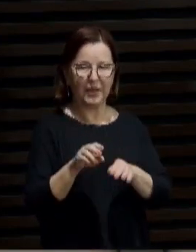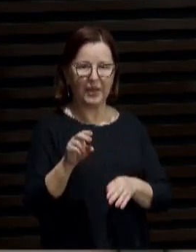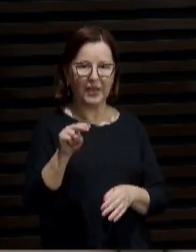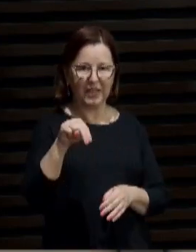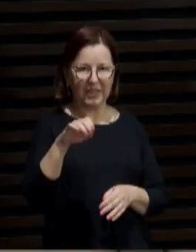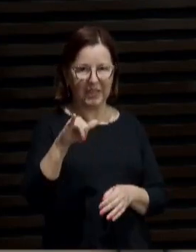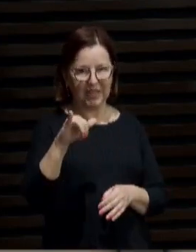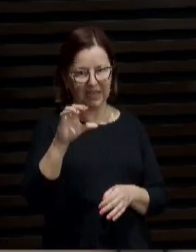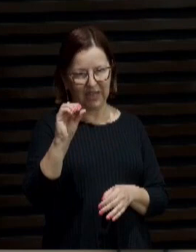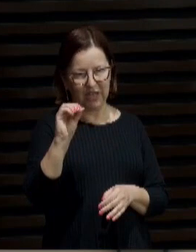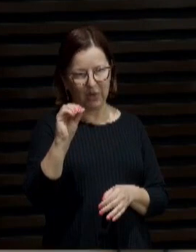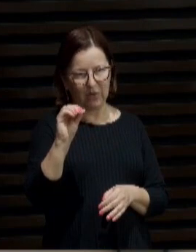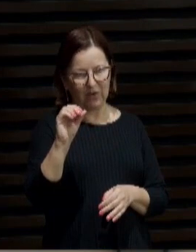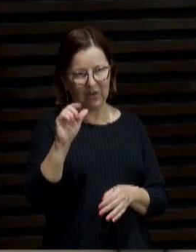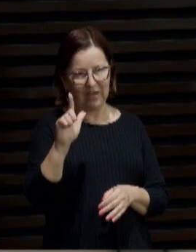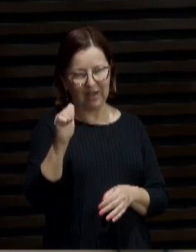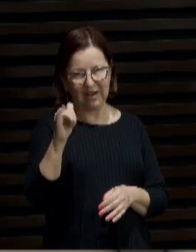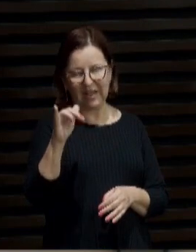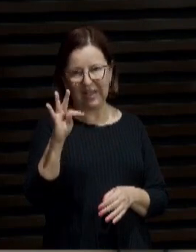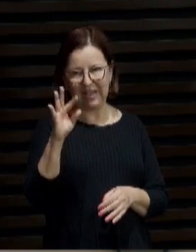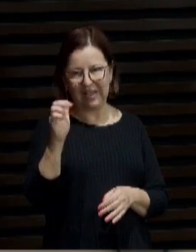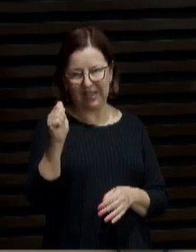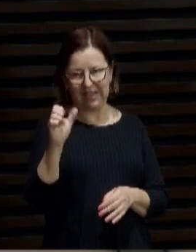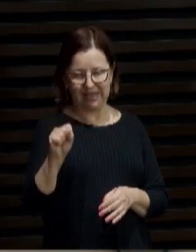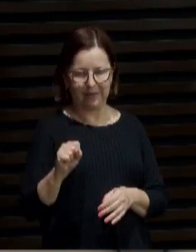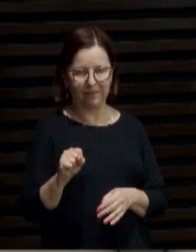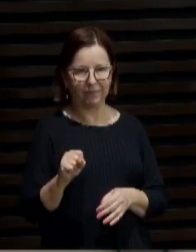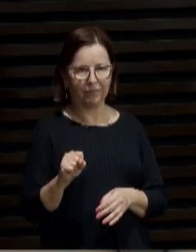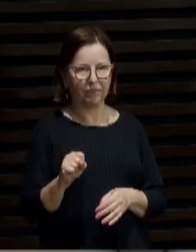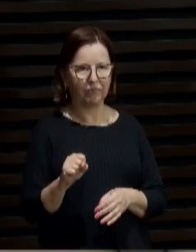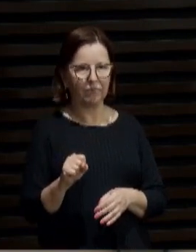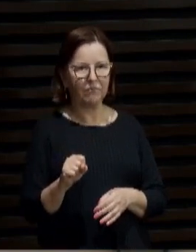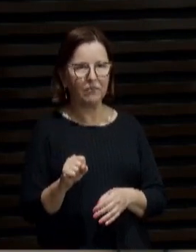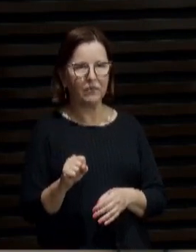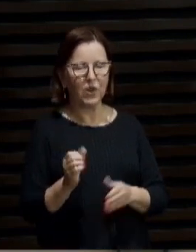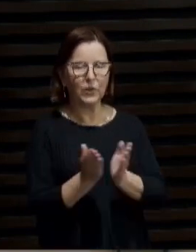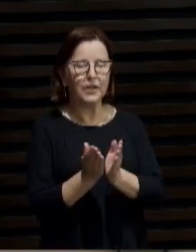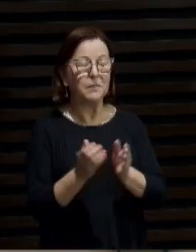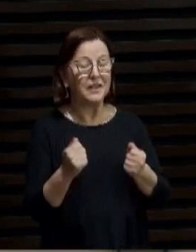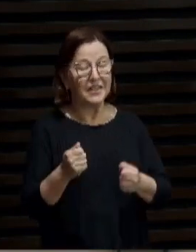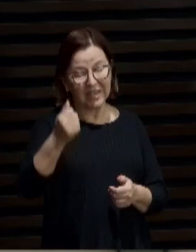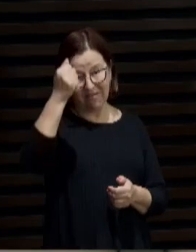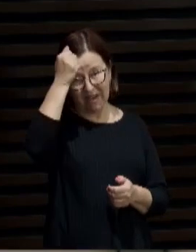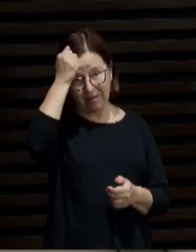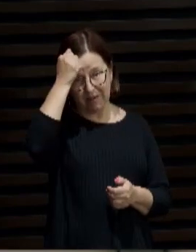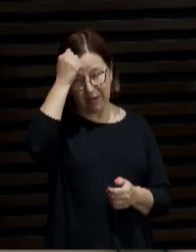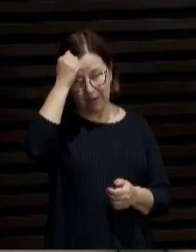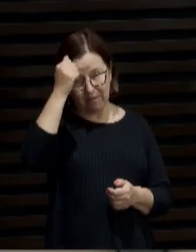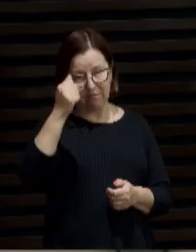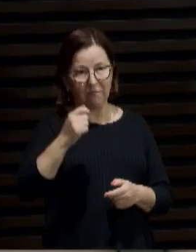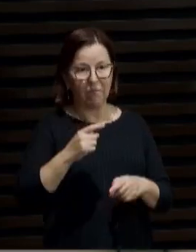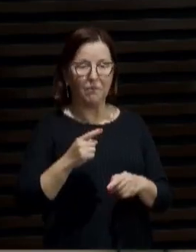O arrependimento foi exigido da igreja toda, pois ela estava contaminada por esses falsos ensinos.